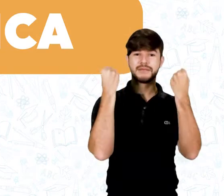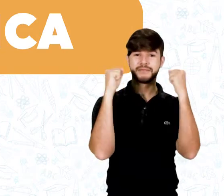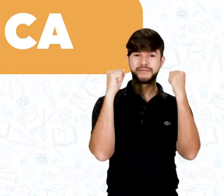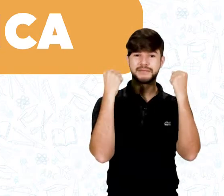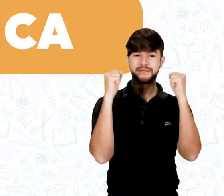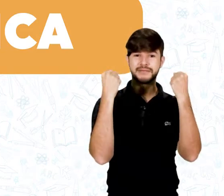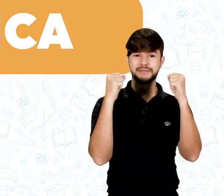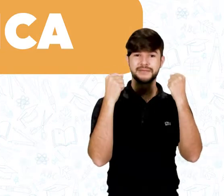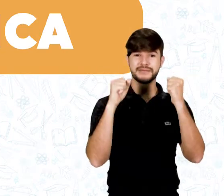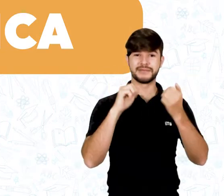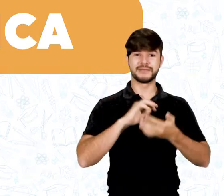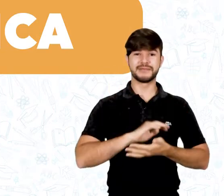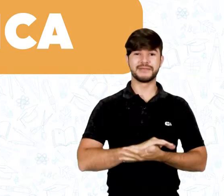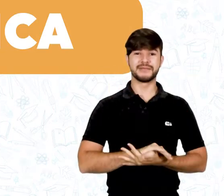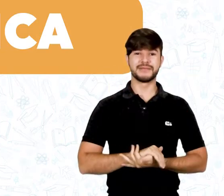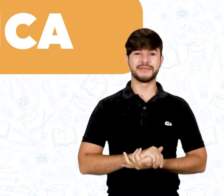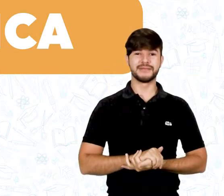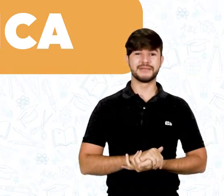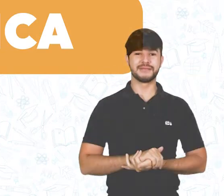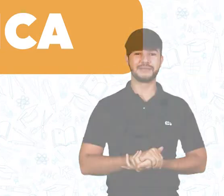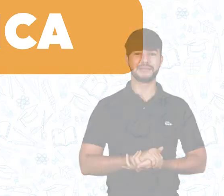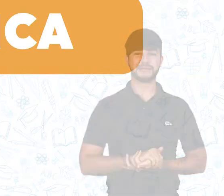E aí